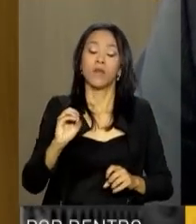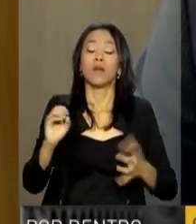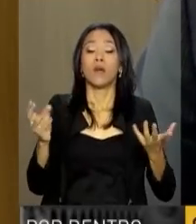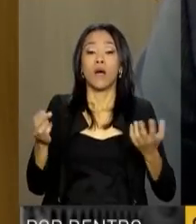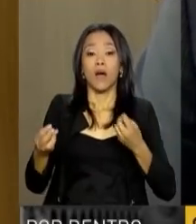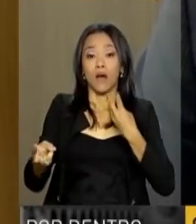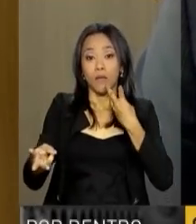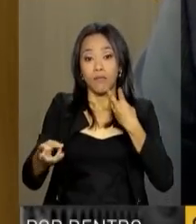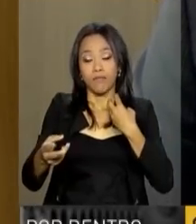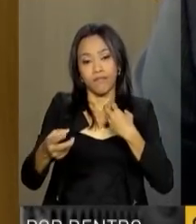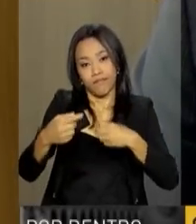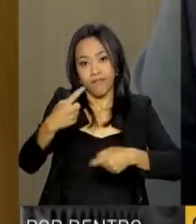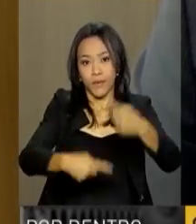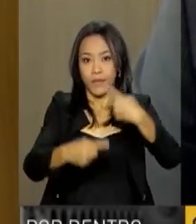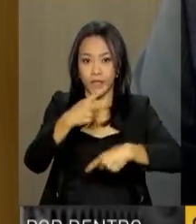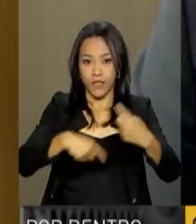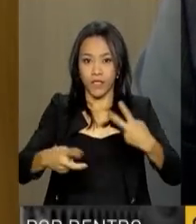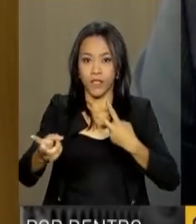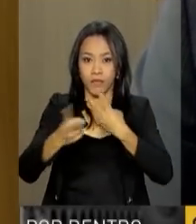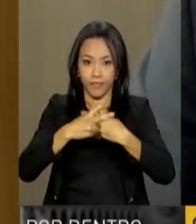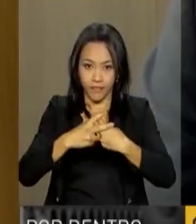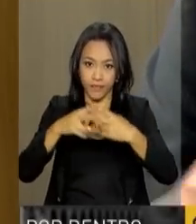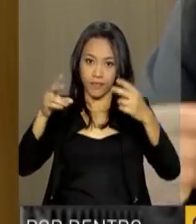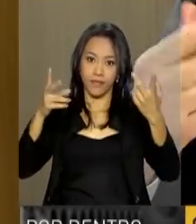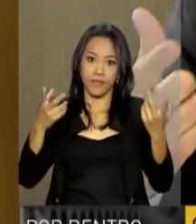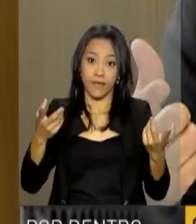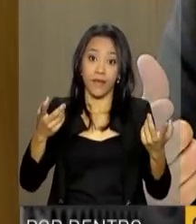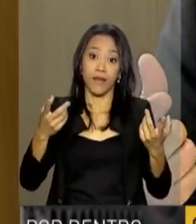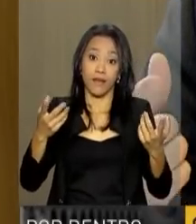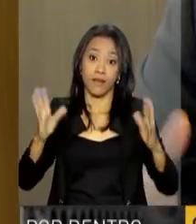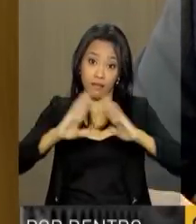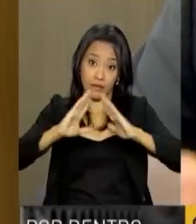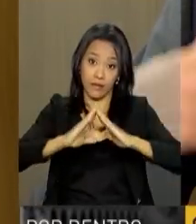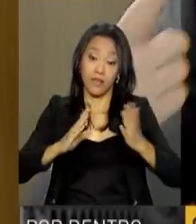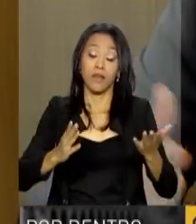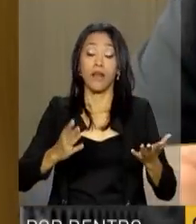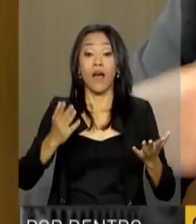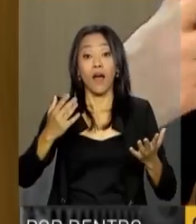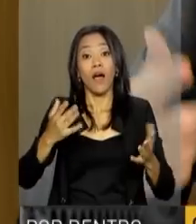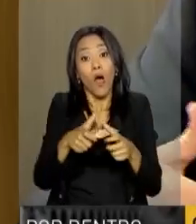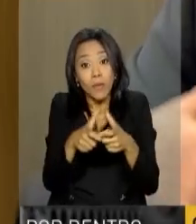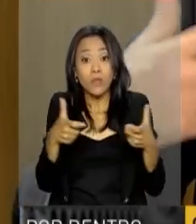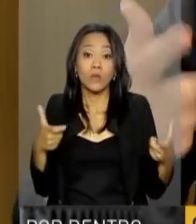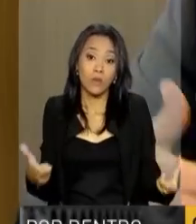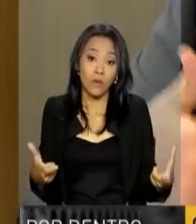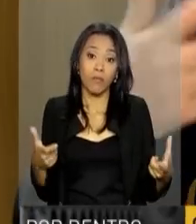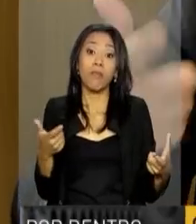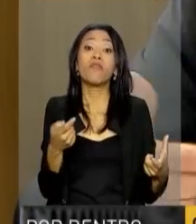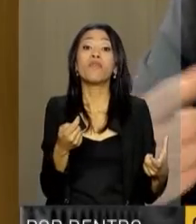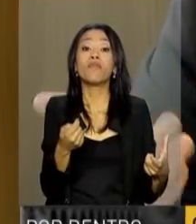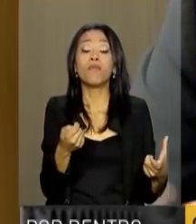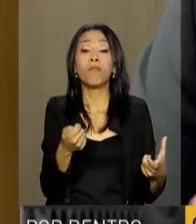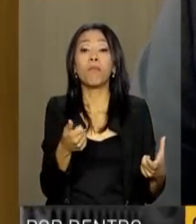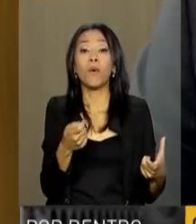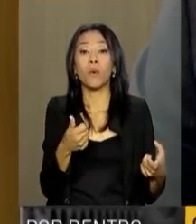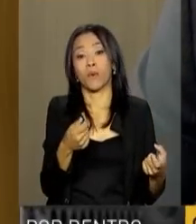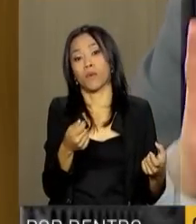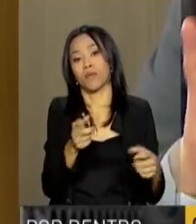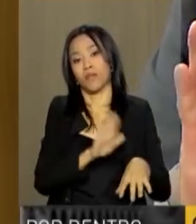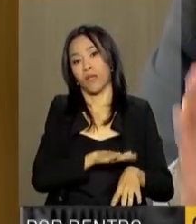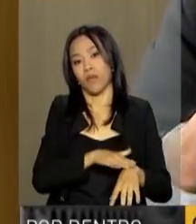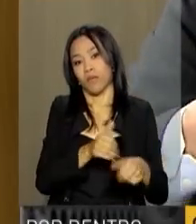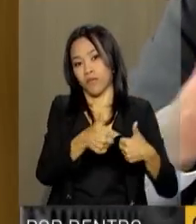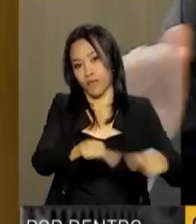aumentou o número de pessoas presas por tráfico de droga mas ela se um pouco tempo né é muito é é são prisões repetidas a mesma